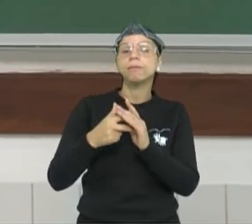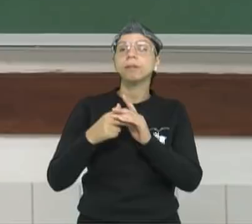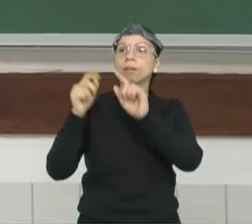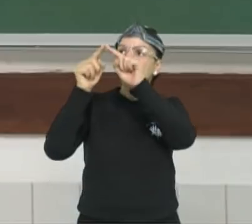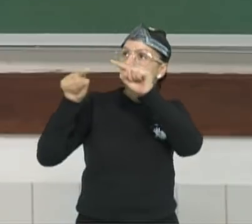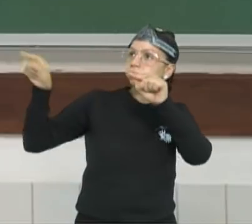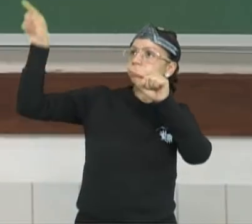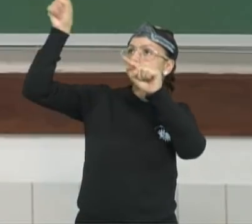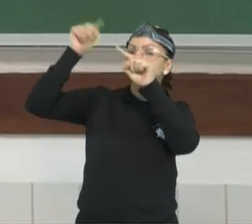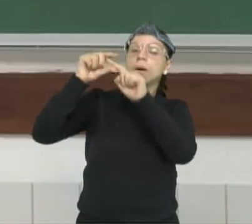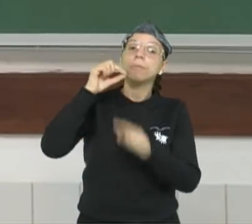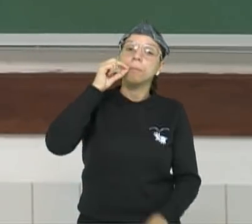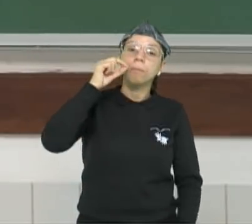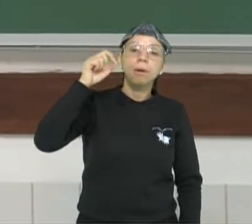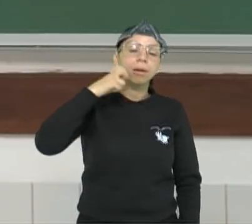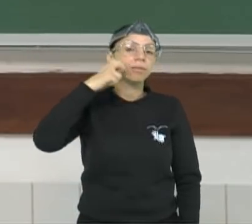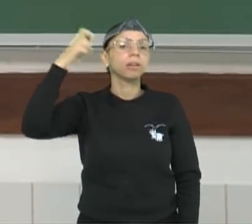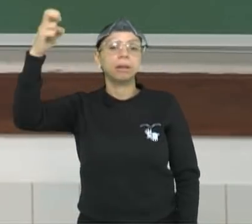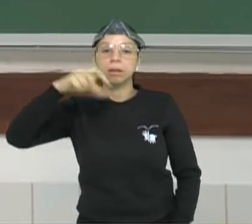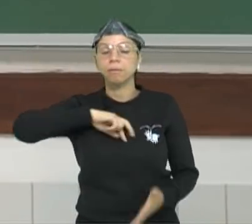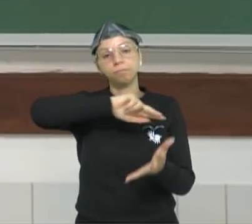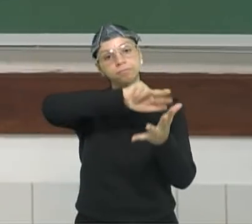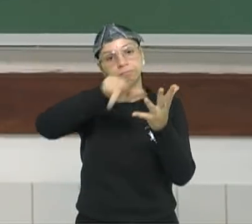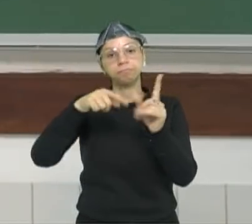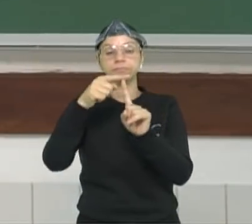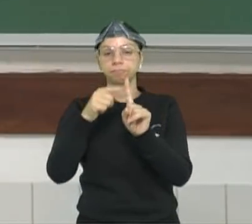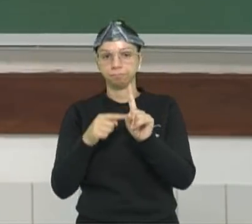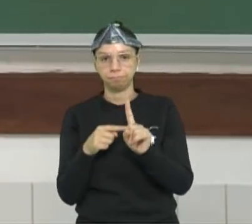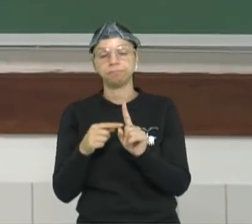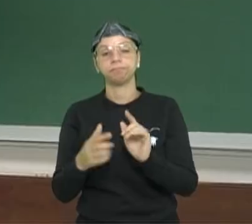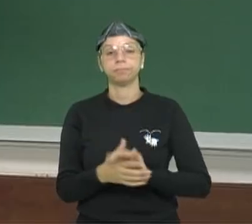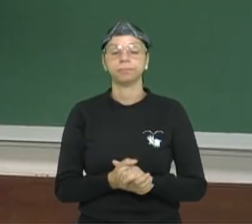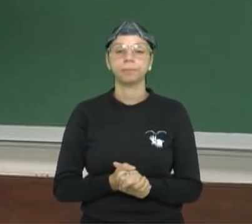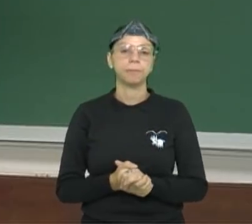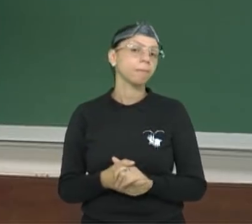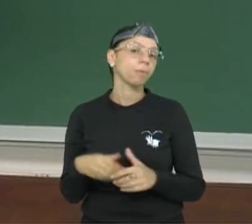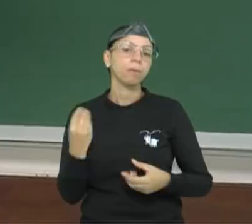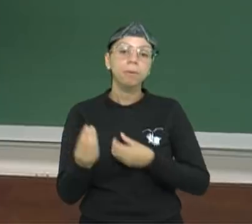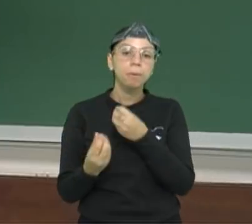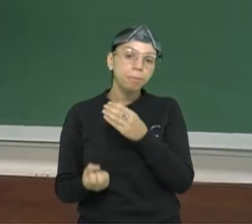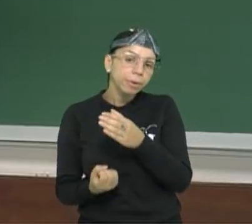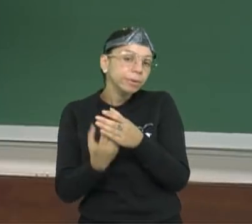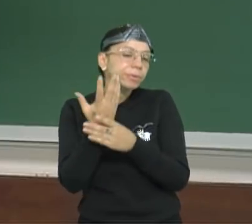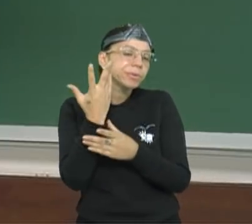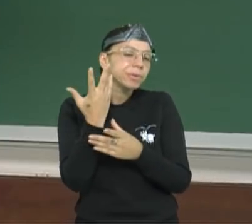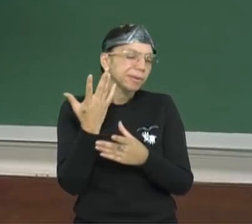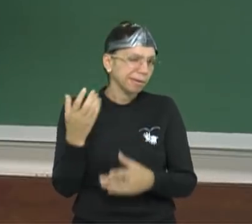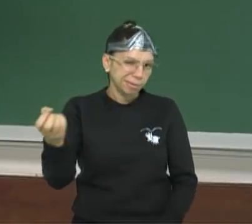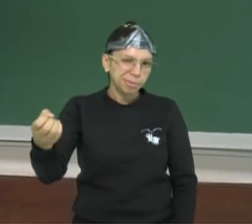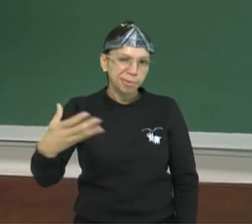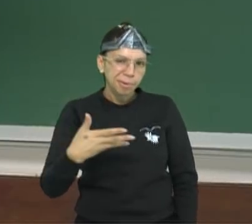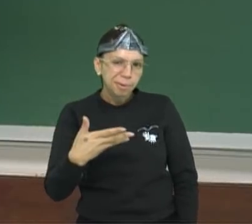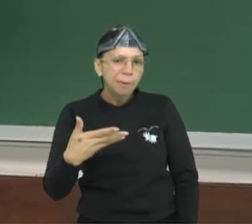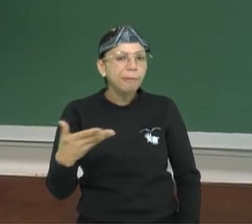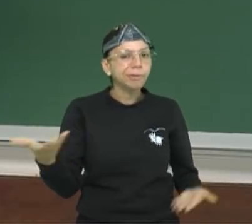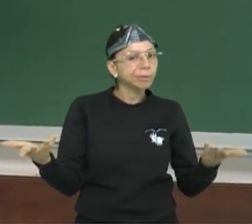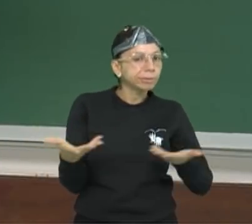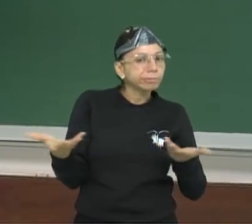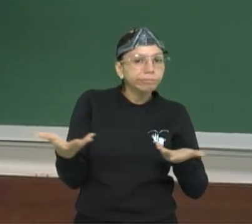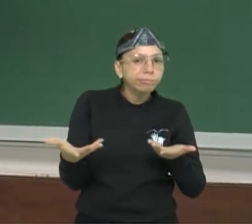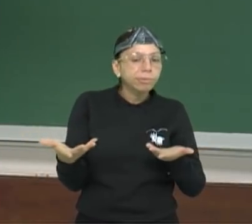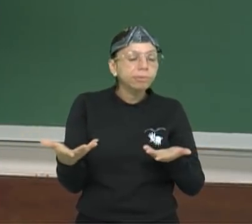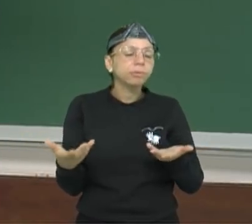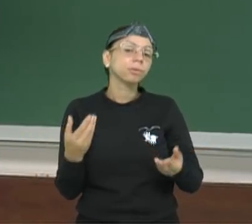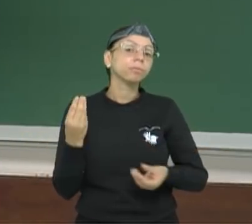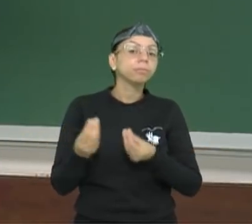Nós temos vários tipos de balões, muito bem. E quando é que surgiu a comic strip? Será que é uma coisa nova? Será que surgiu ontem? Quem